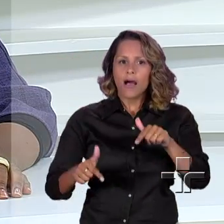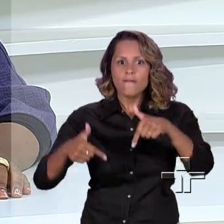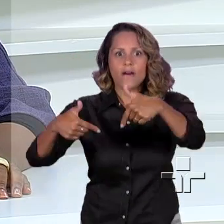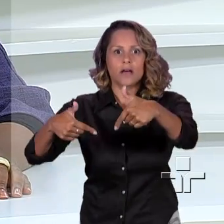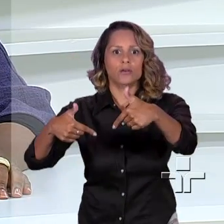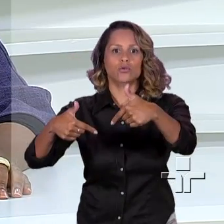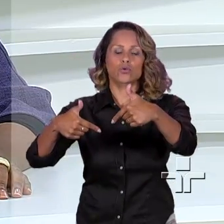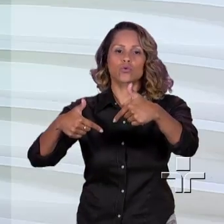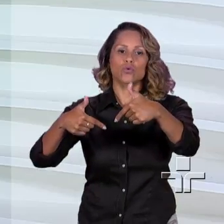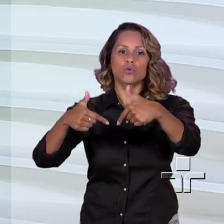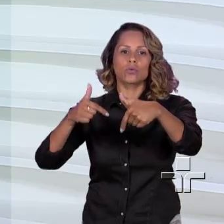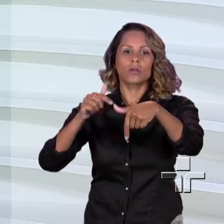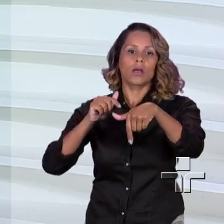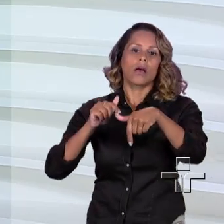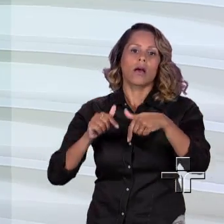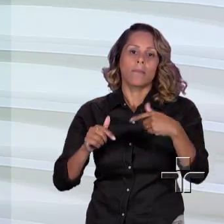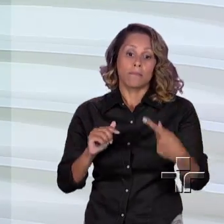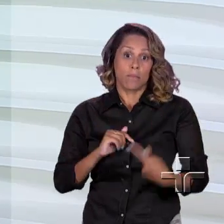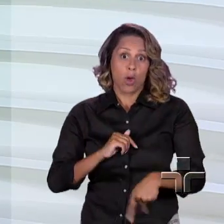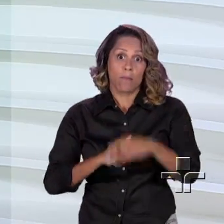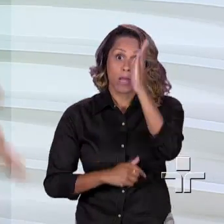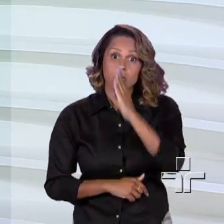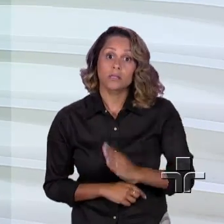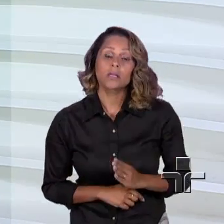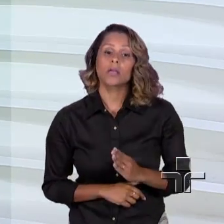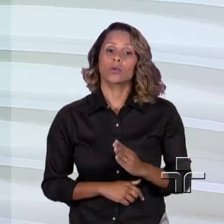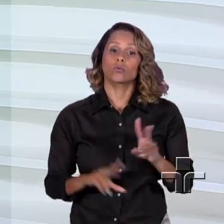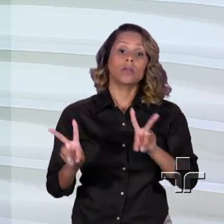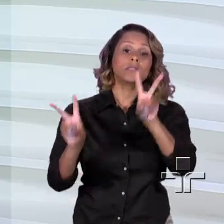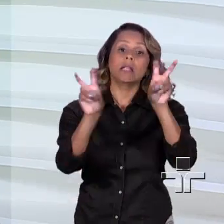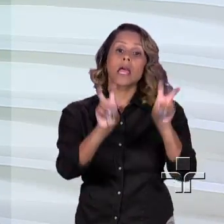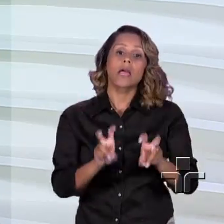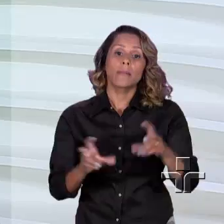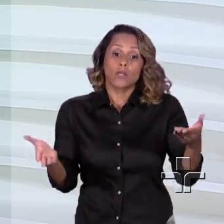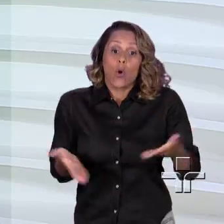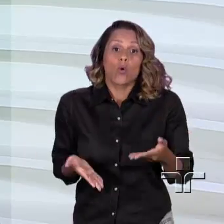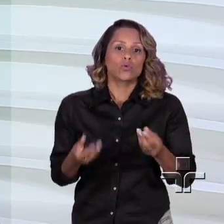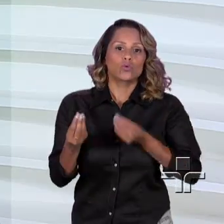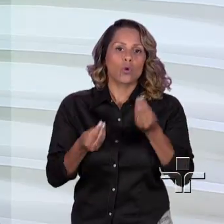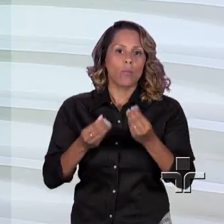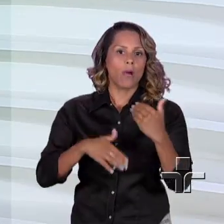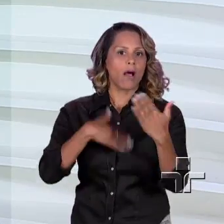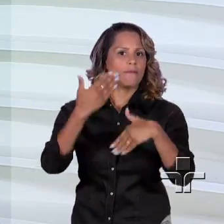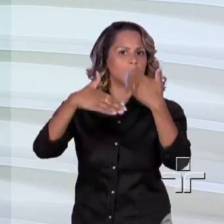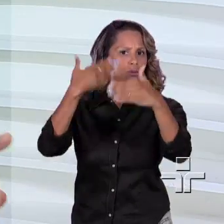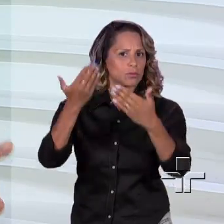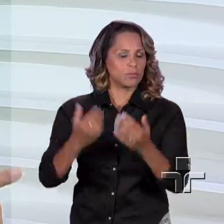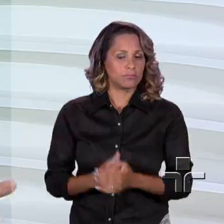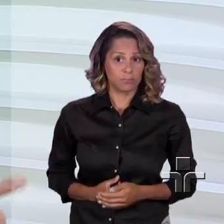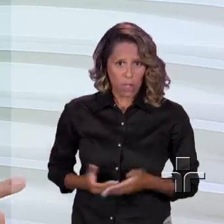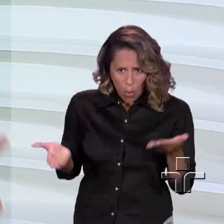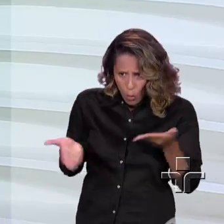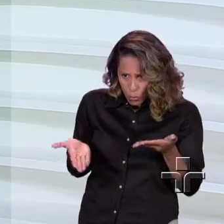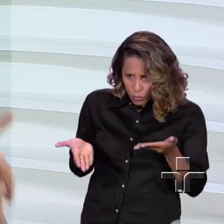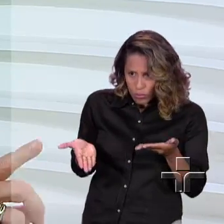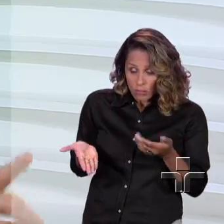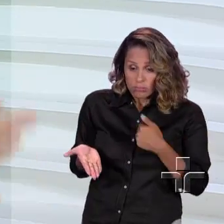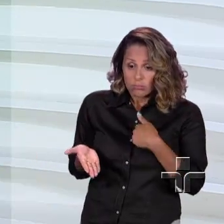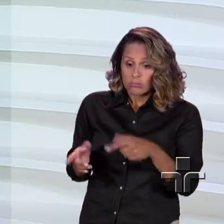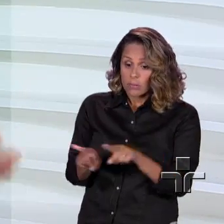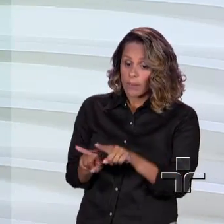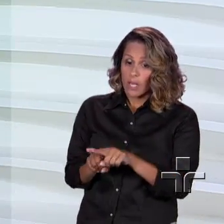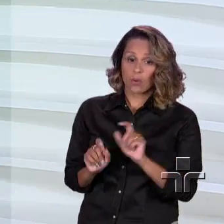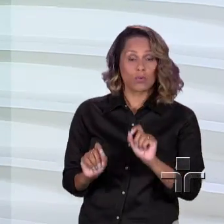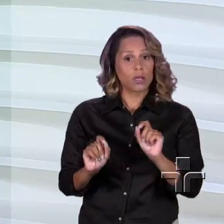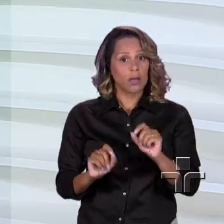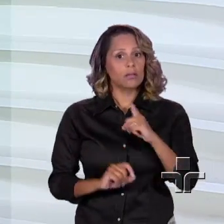esquerda brasileira? Hoje? Hoje. Primeiro é importante entender, eu tive uma participação única, especial